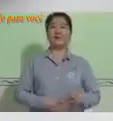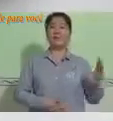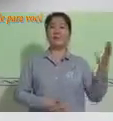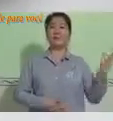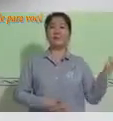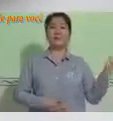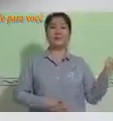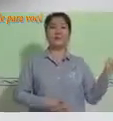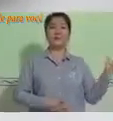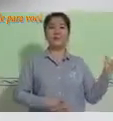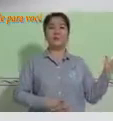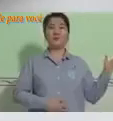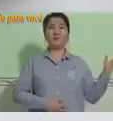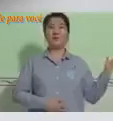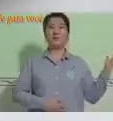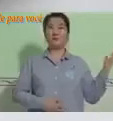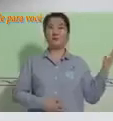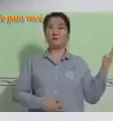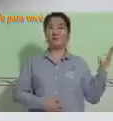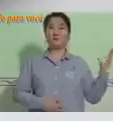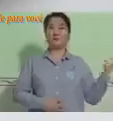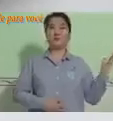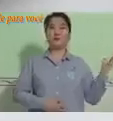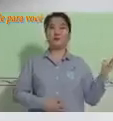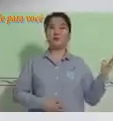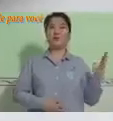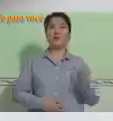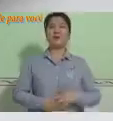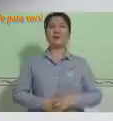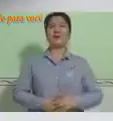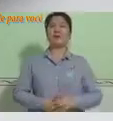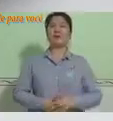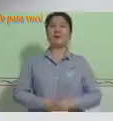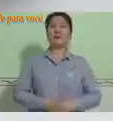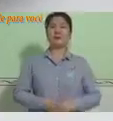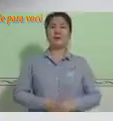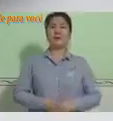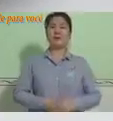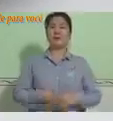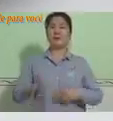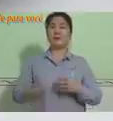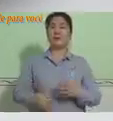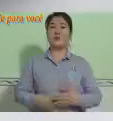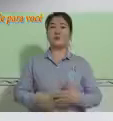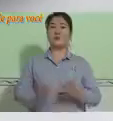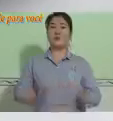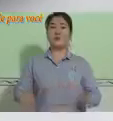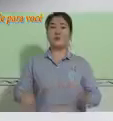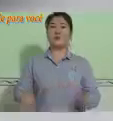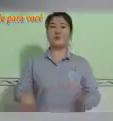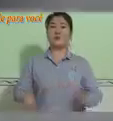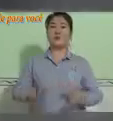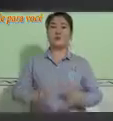A síndrome da fadiga crônica não tem cura, no entanto, os sintomas podem ser aliviados como tratamento,